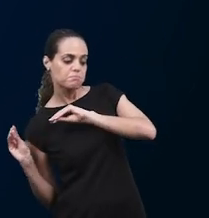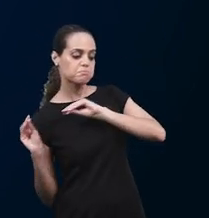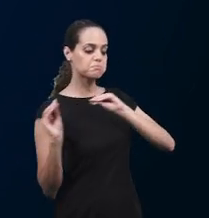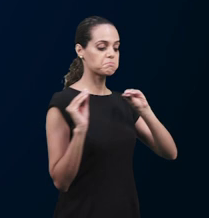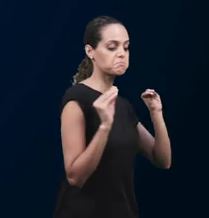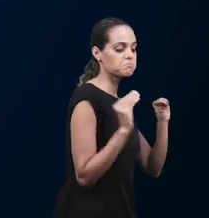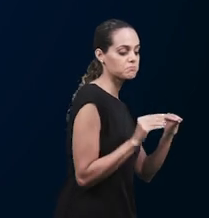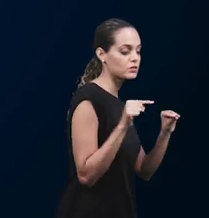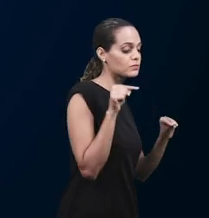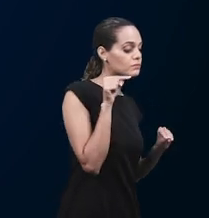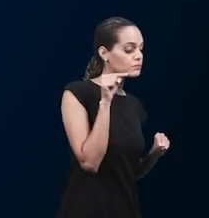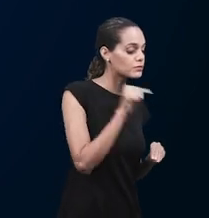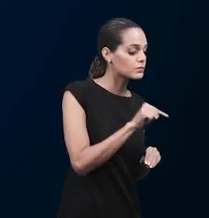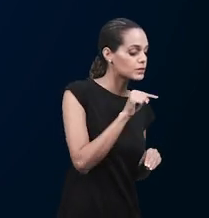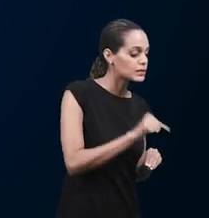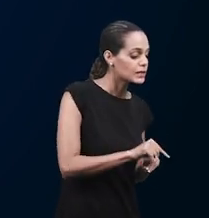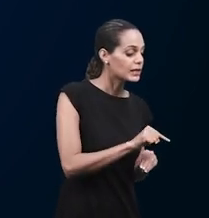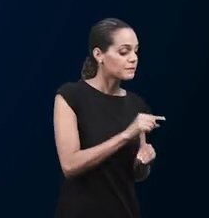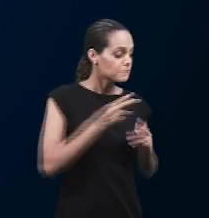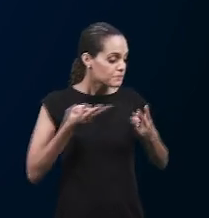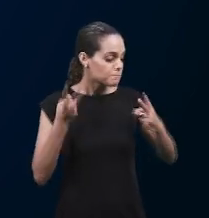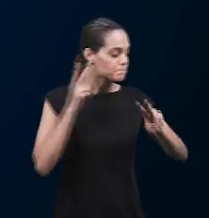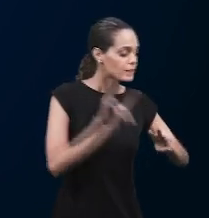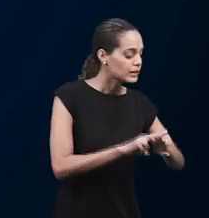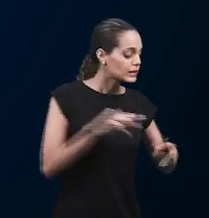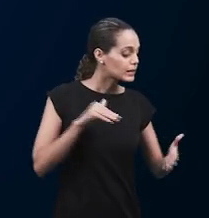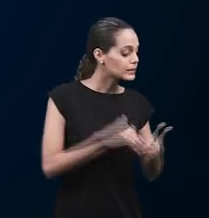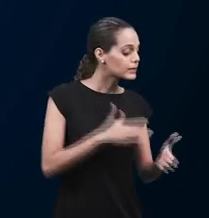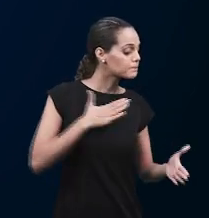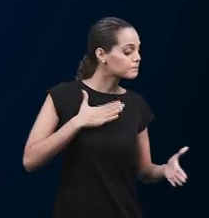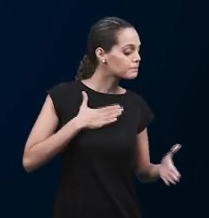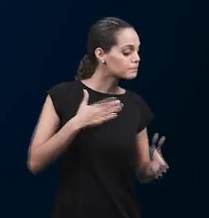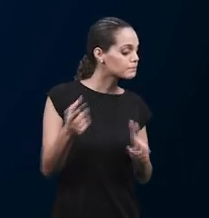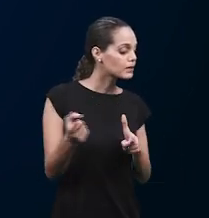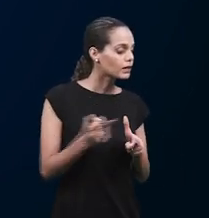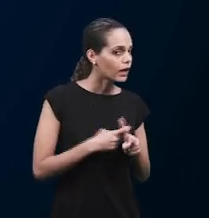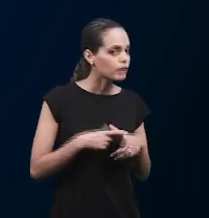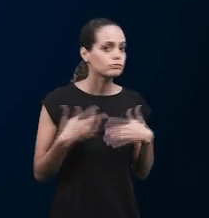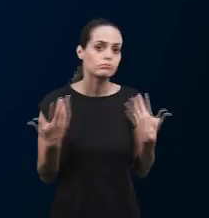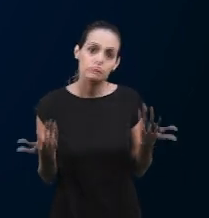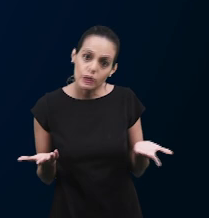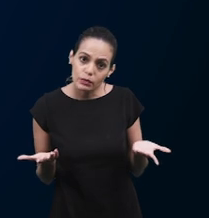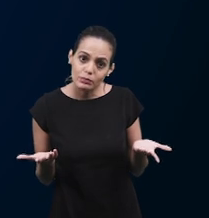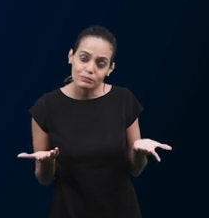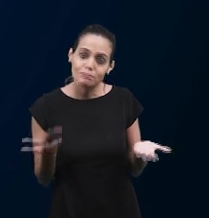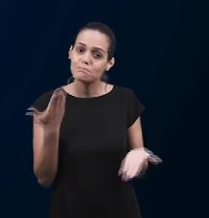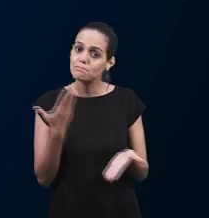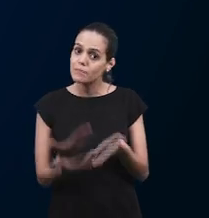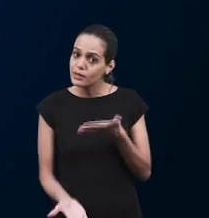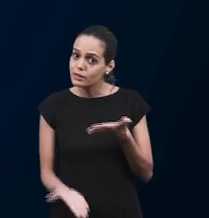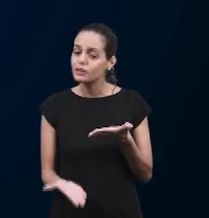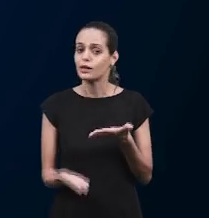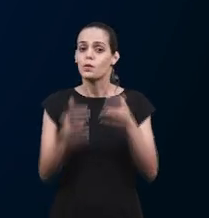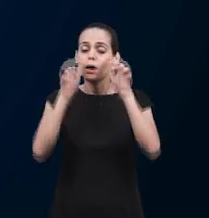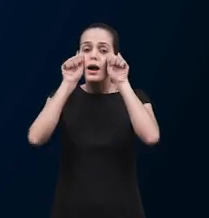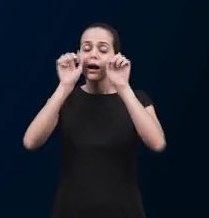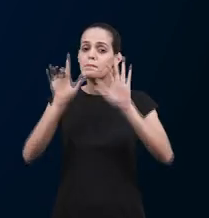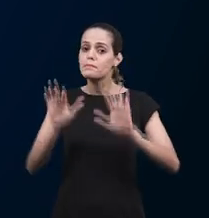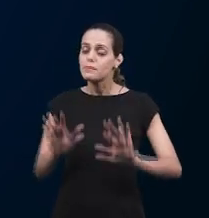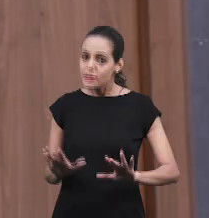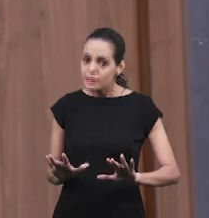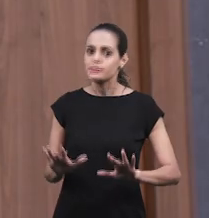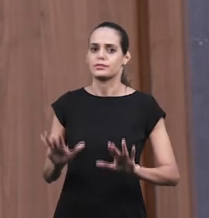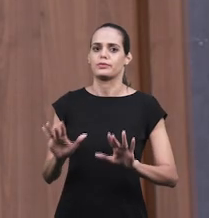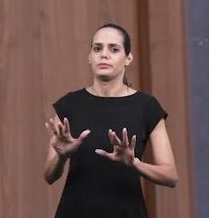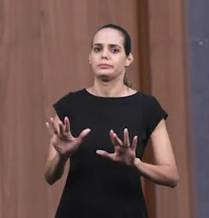pagasse a sua dívida, ou seja, ele perde nesse momento a sua salvação. O grande reflexo na vida dele foi esse, de perder a bênção da